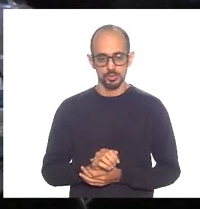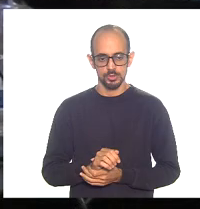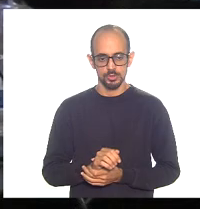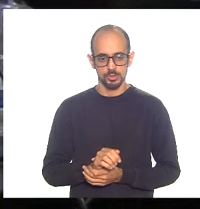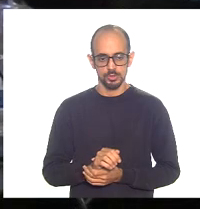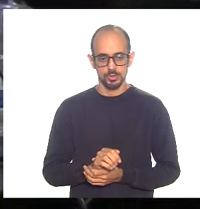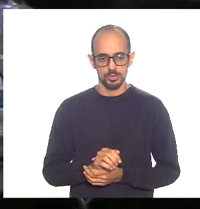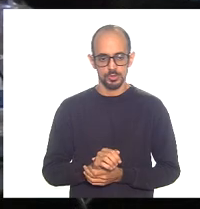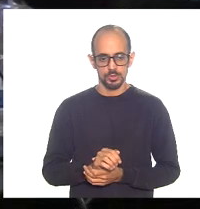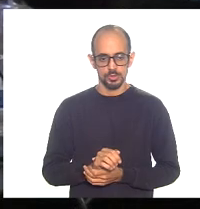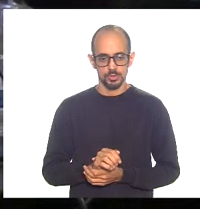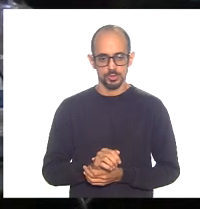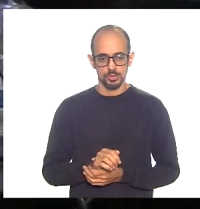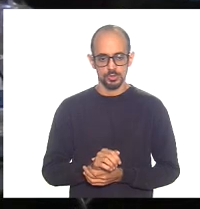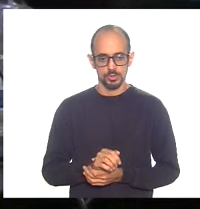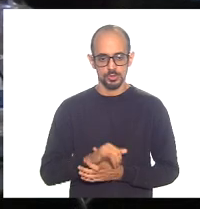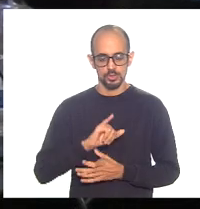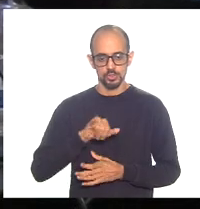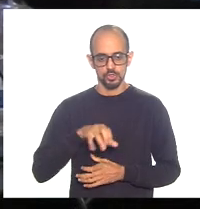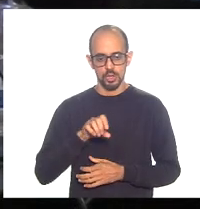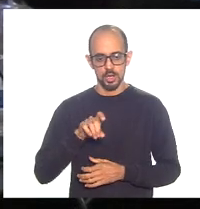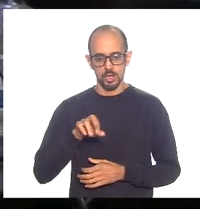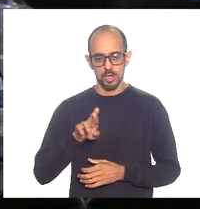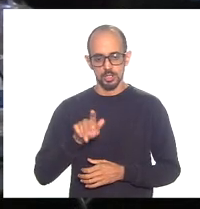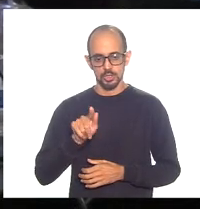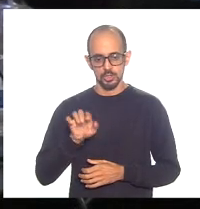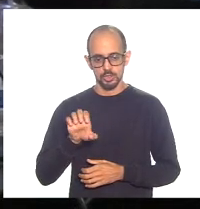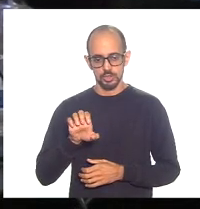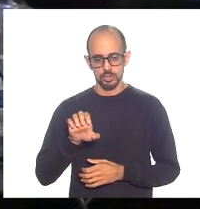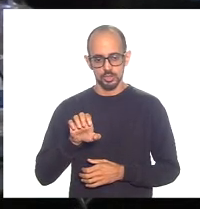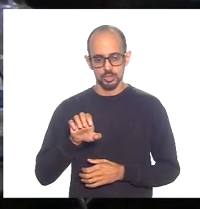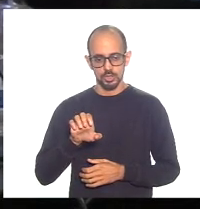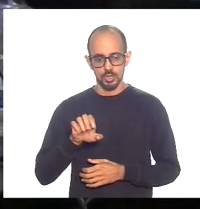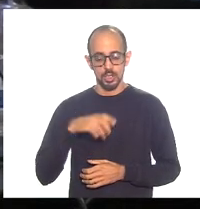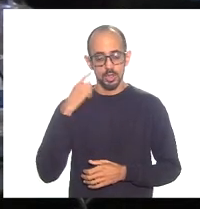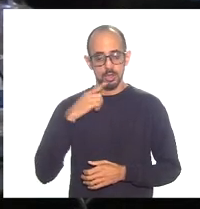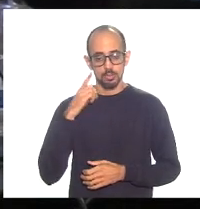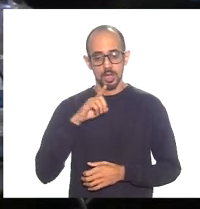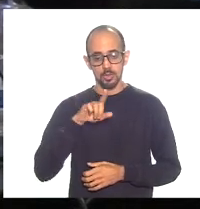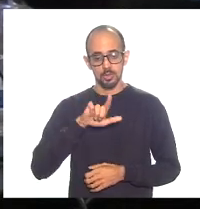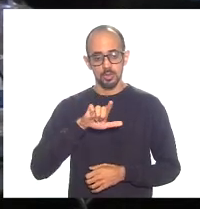Deputado Jorge Felipe Neto. Deputado Léo Vieira.